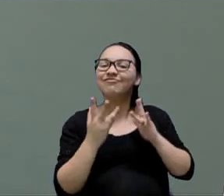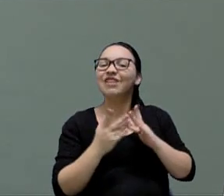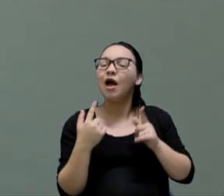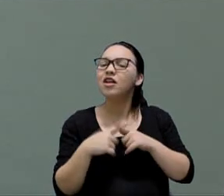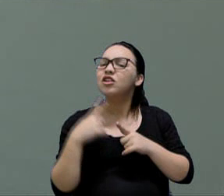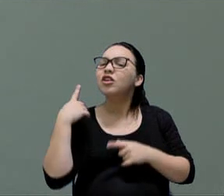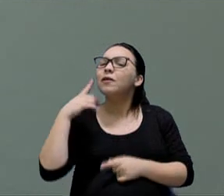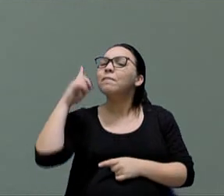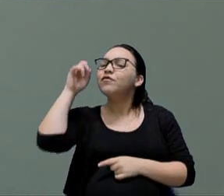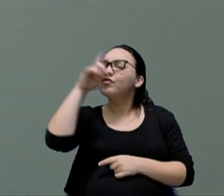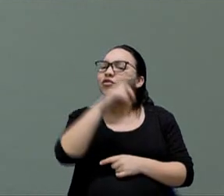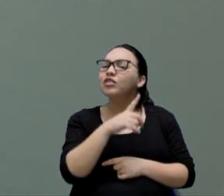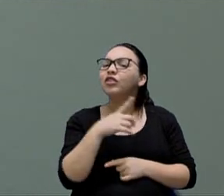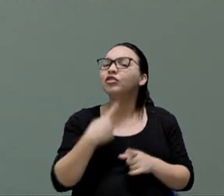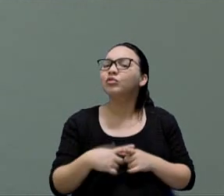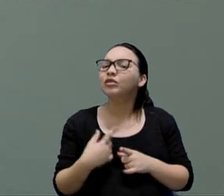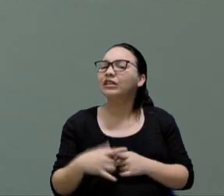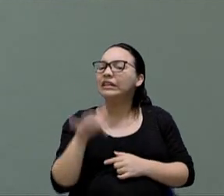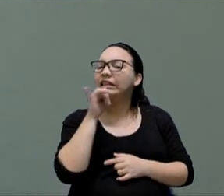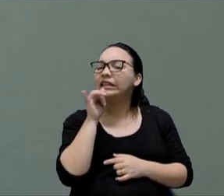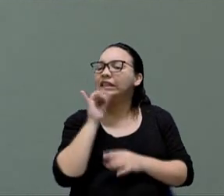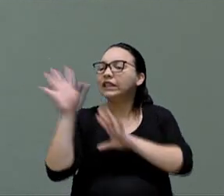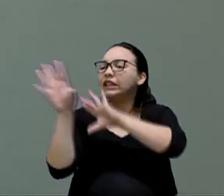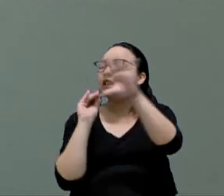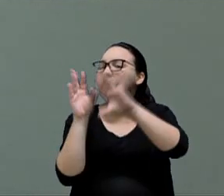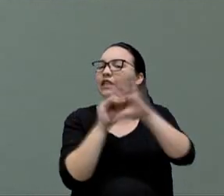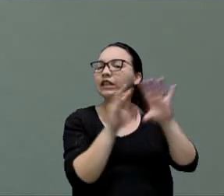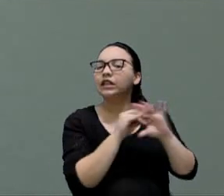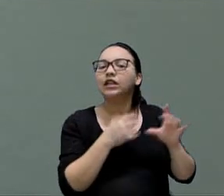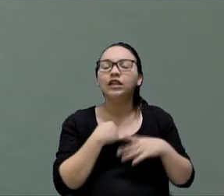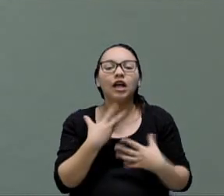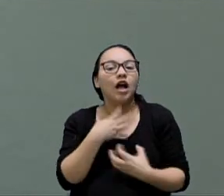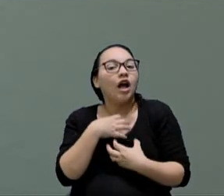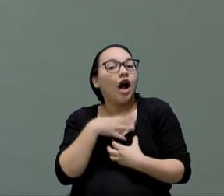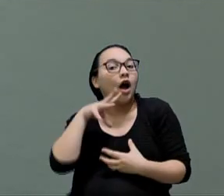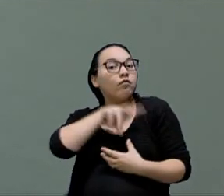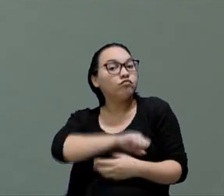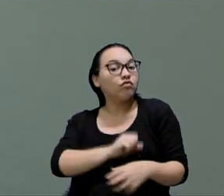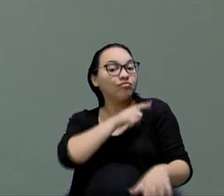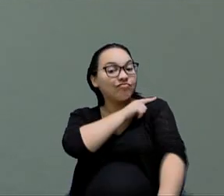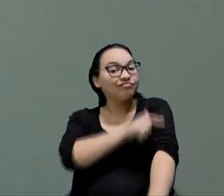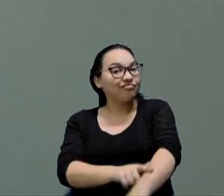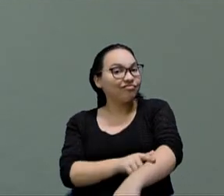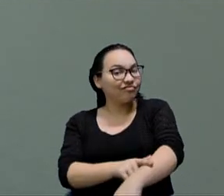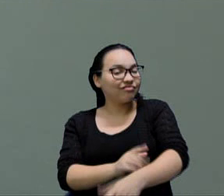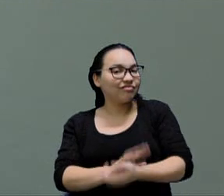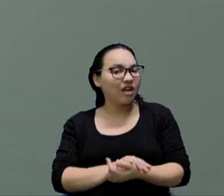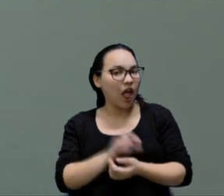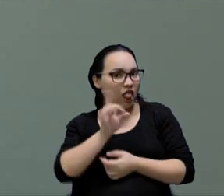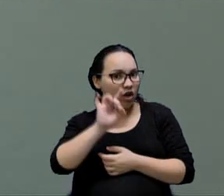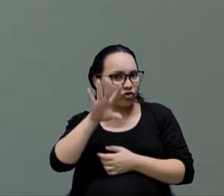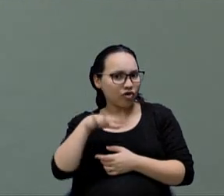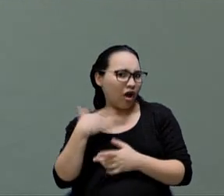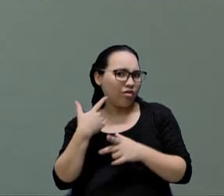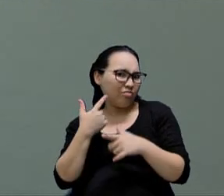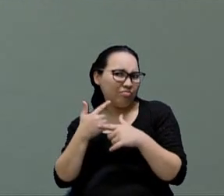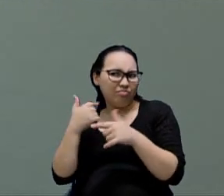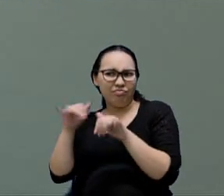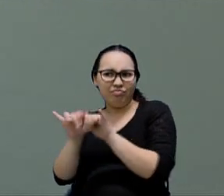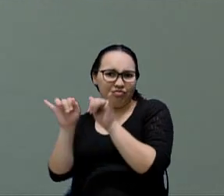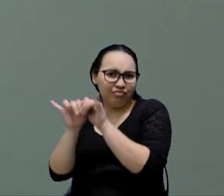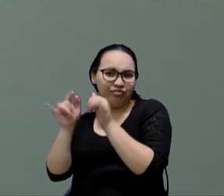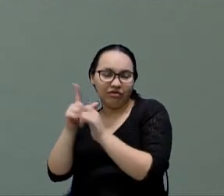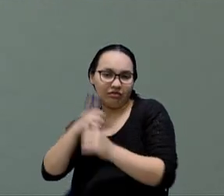pelo fato das relações que eu tenho como exemplo serem baseadas em amor e respeito, e não na banalidade que vemos nas